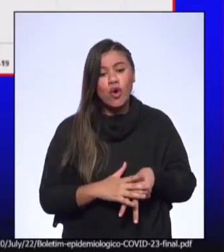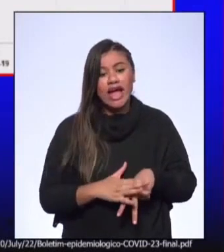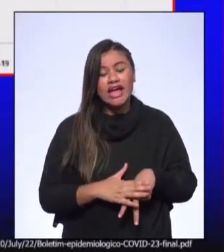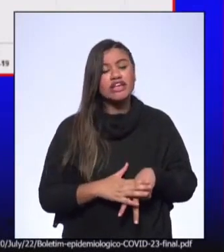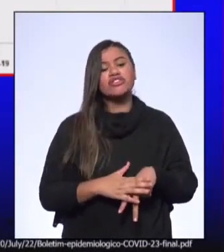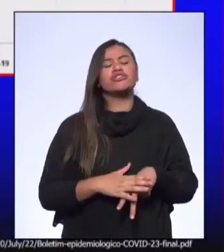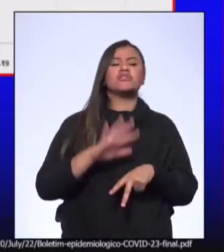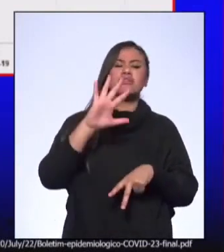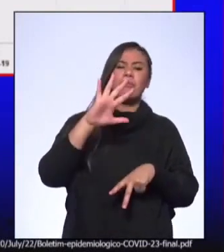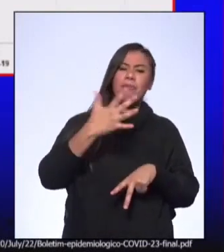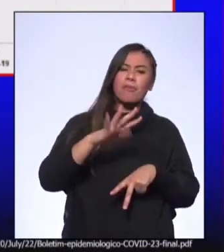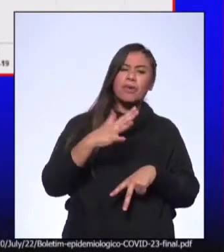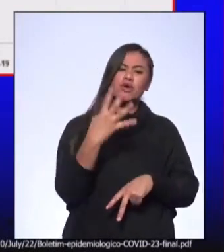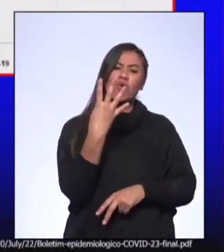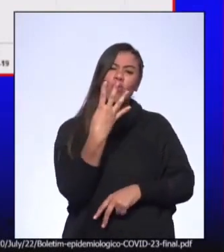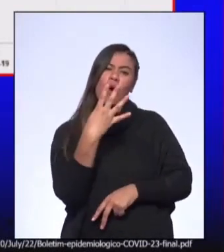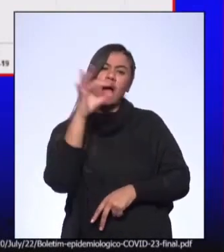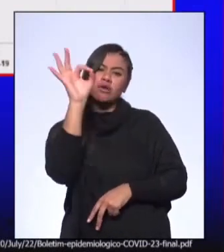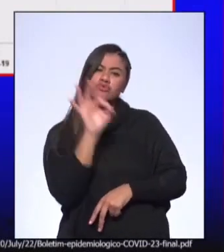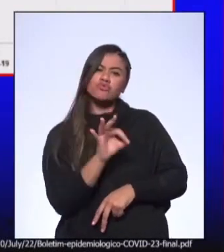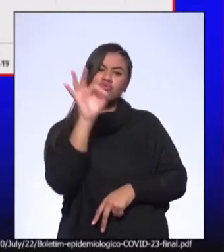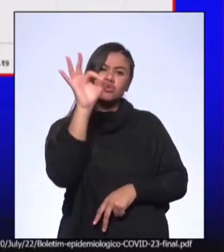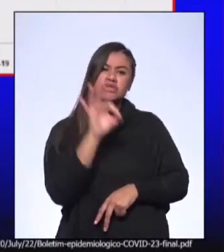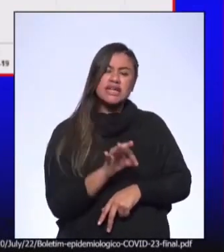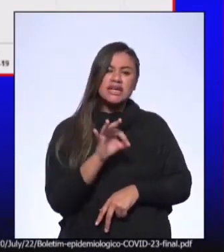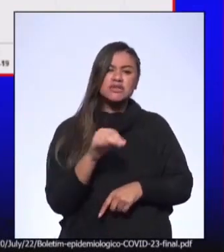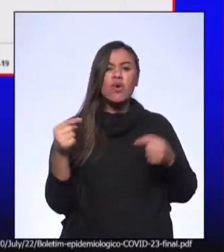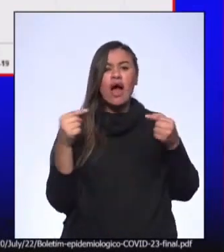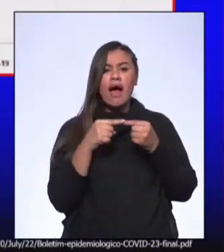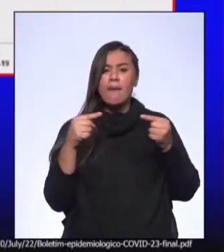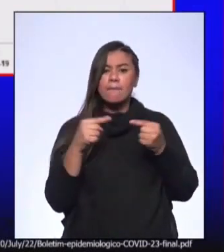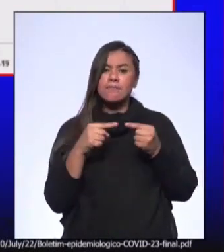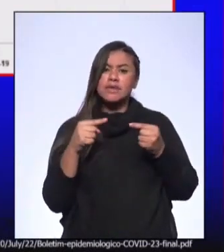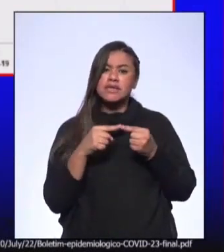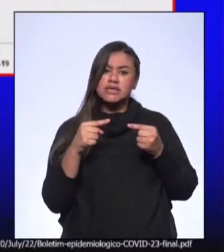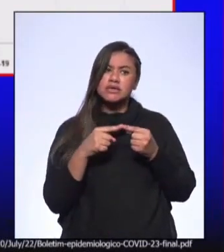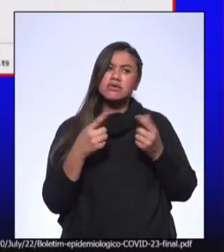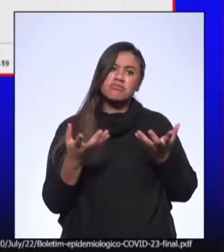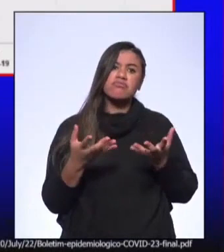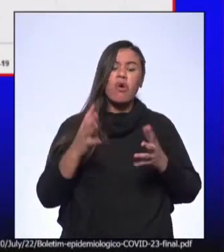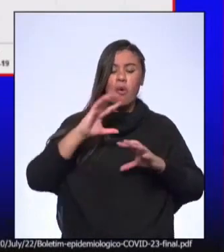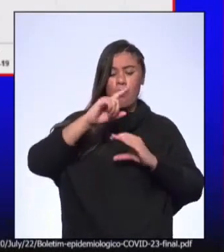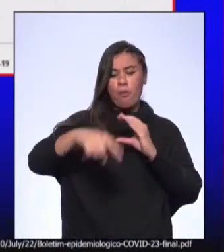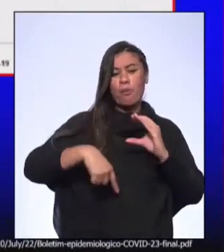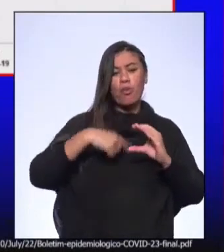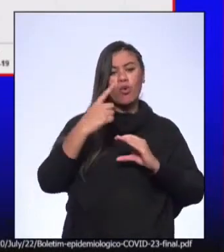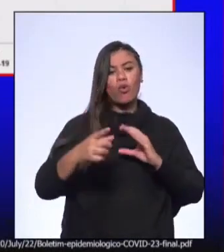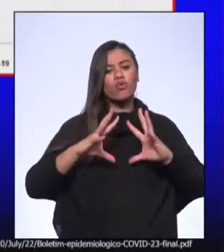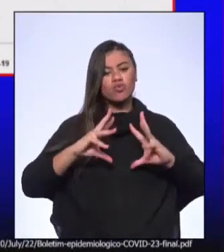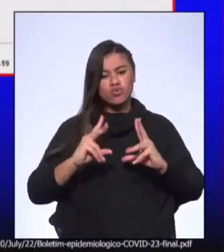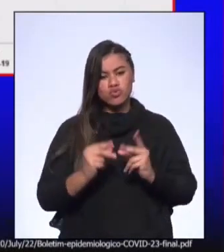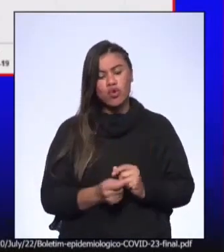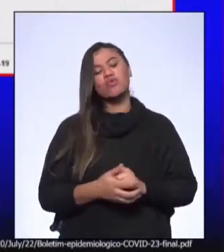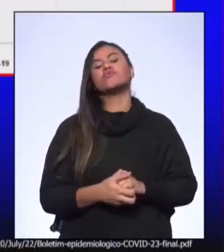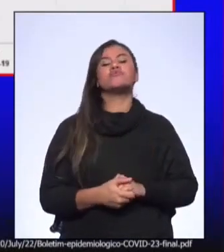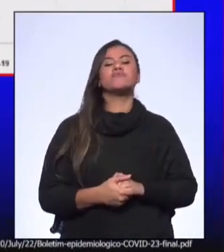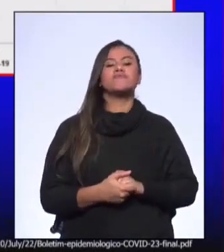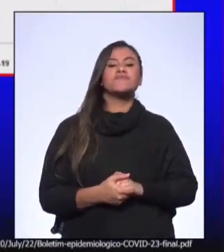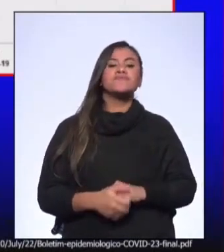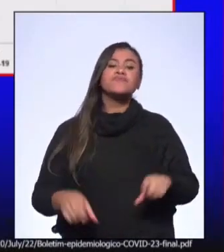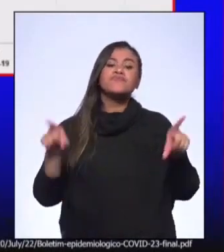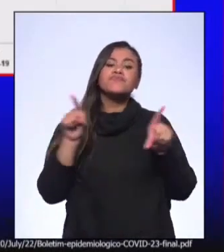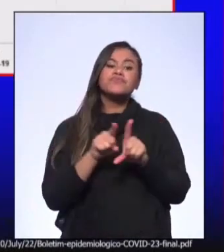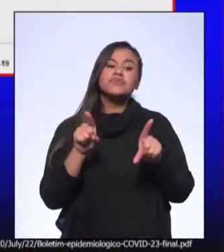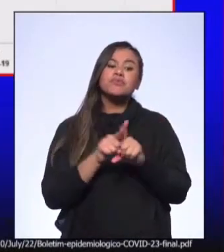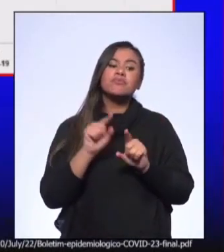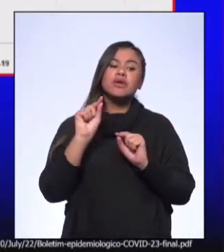aproximadamente 4%, que é mais ou menos a letalidade que tem sido reportada no mundo inteiro. E aqui eu faço já de cara a